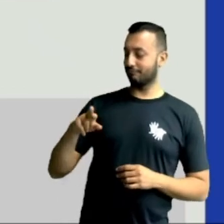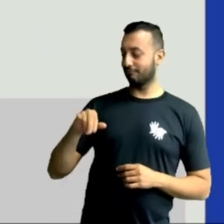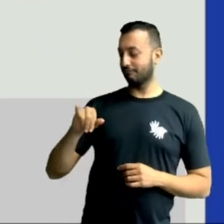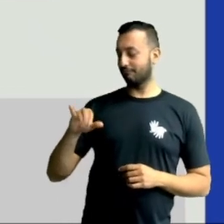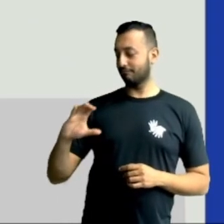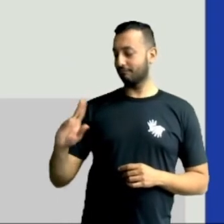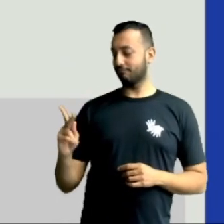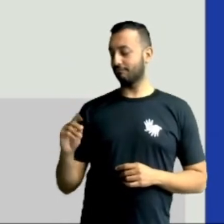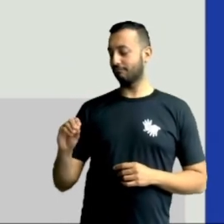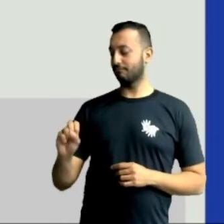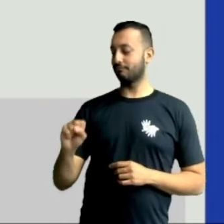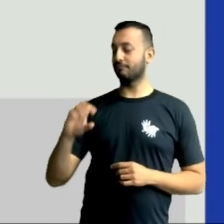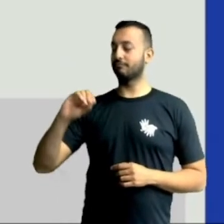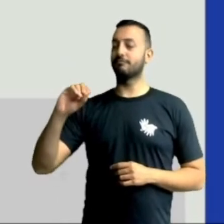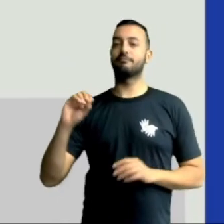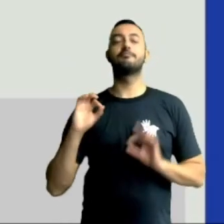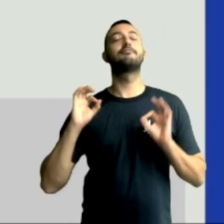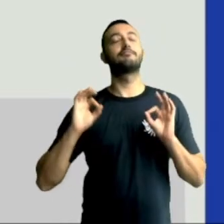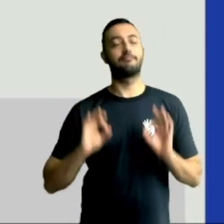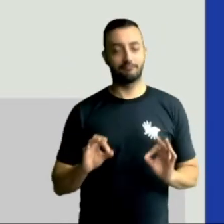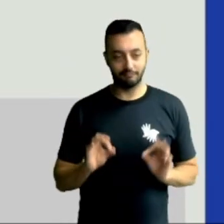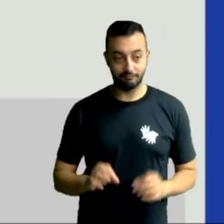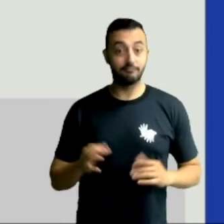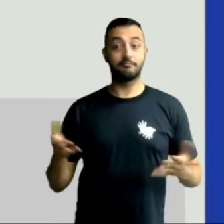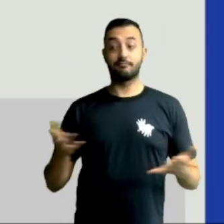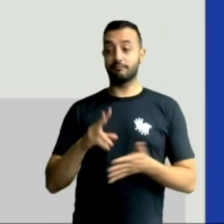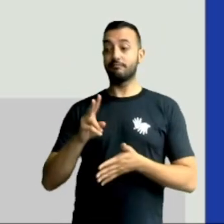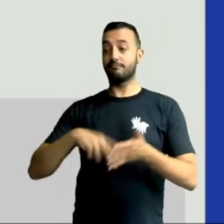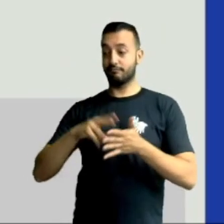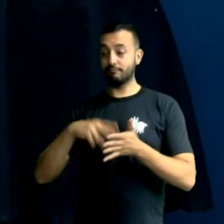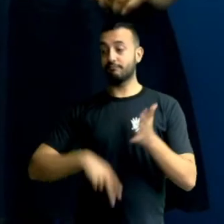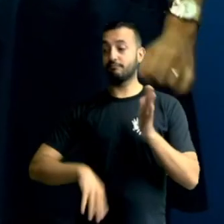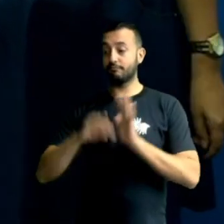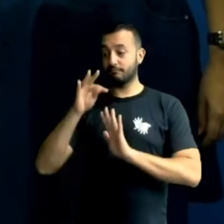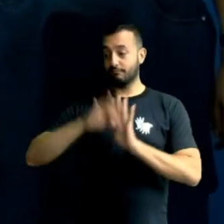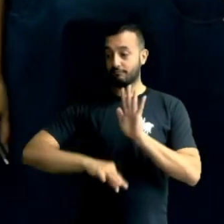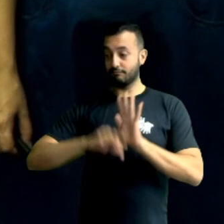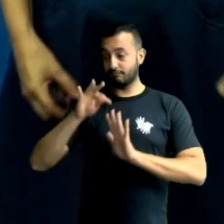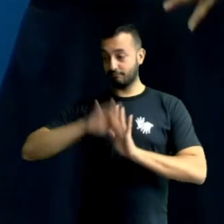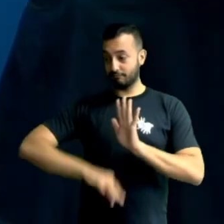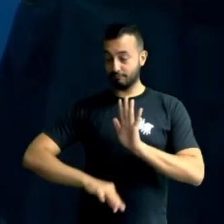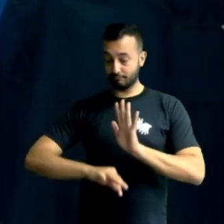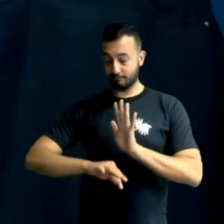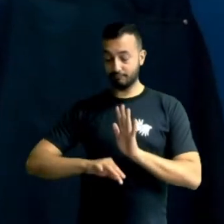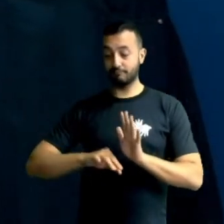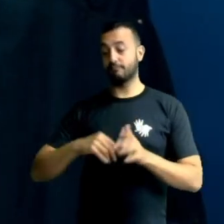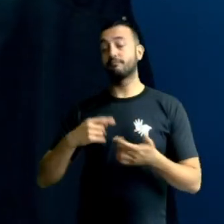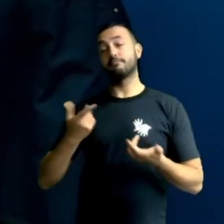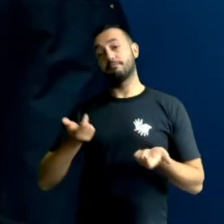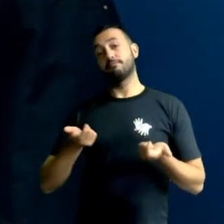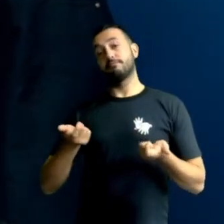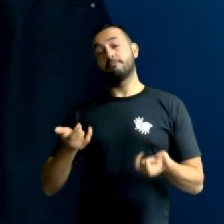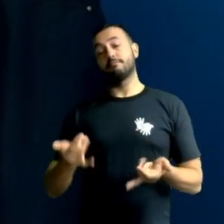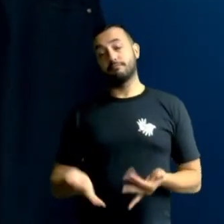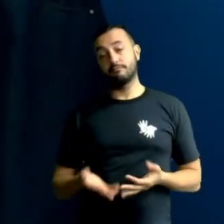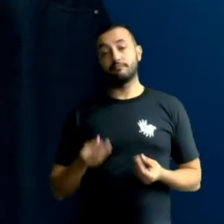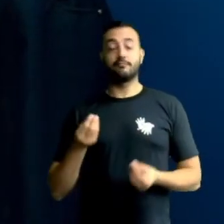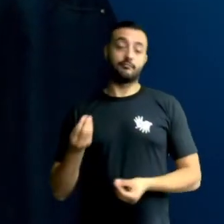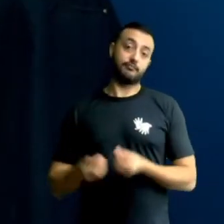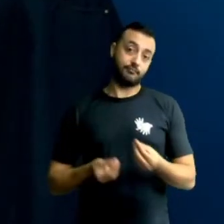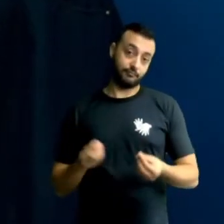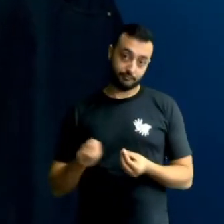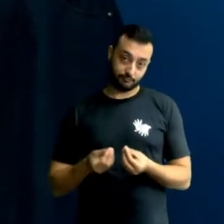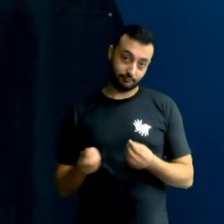caprichoso. Muito bem. Vamos agora ler um texto aí, certo? Para a gente trabalhar um pouco aí também nos